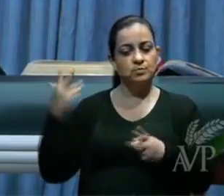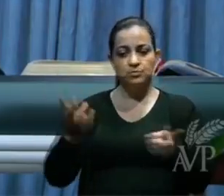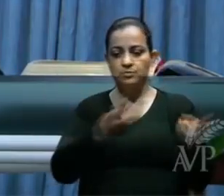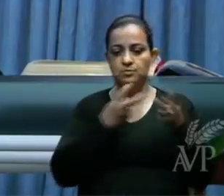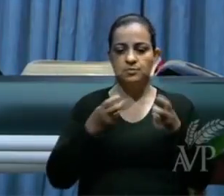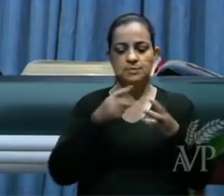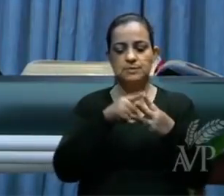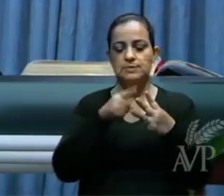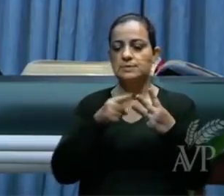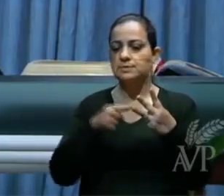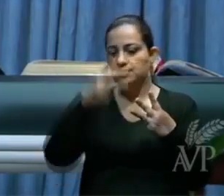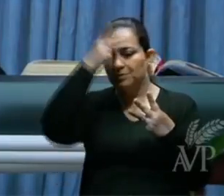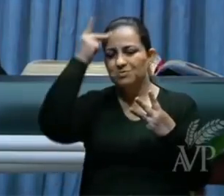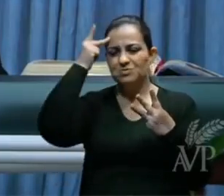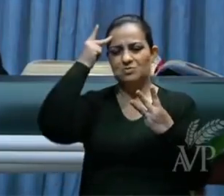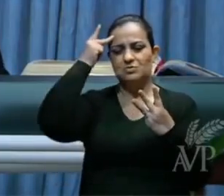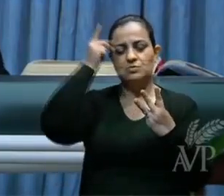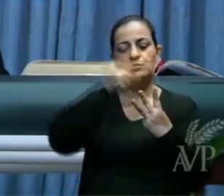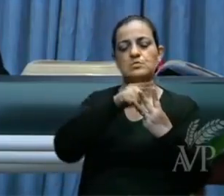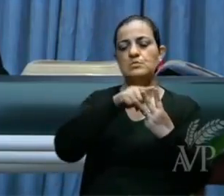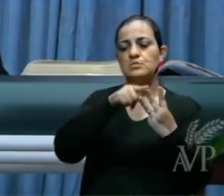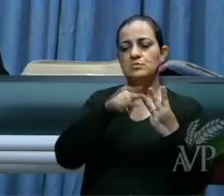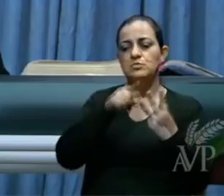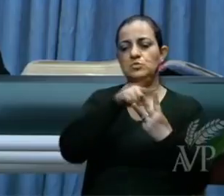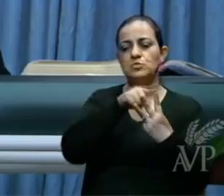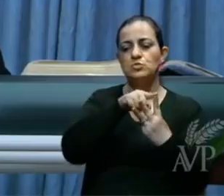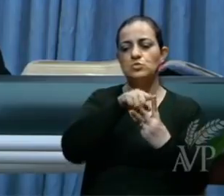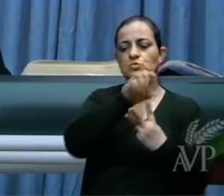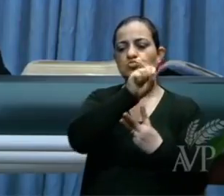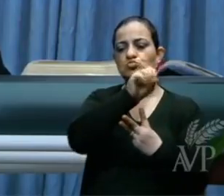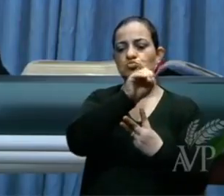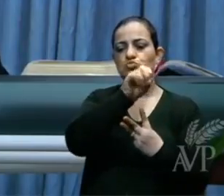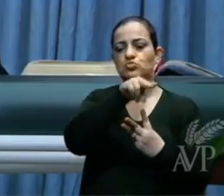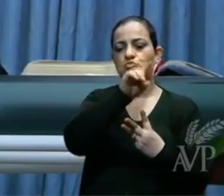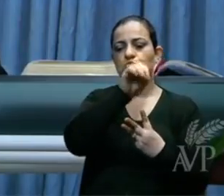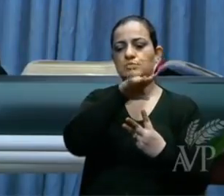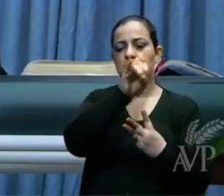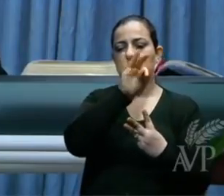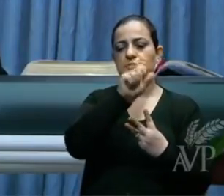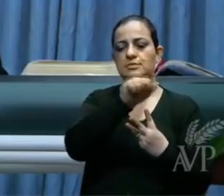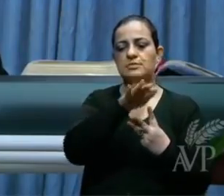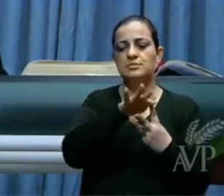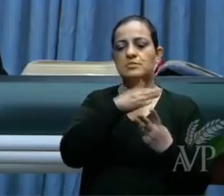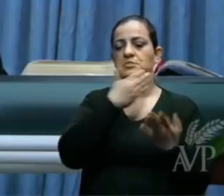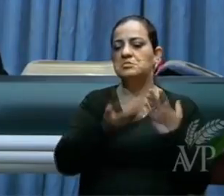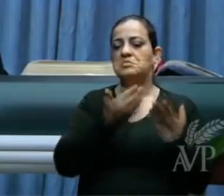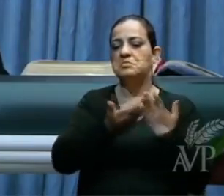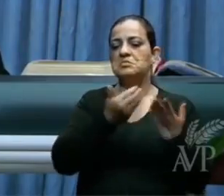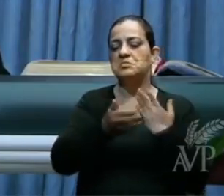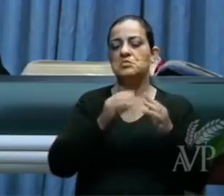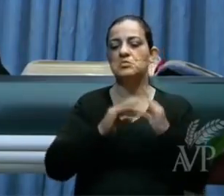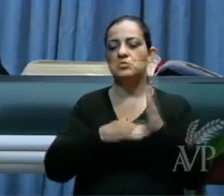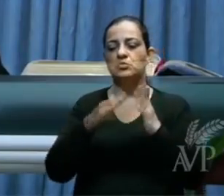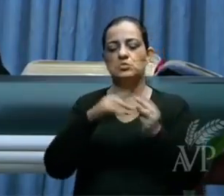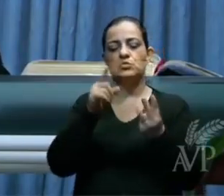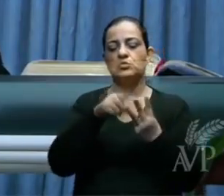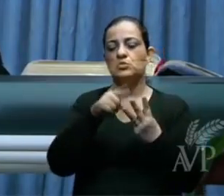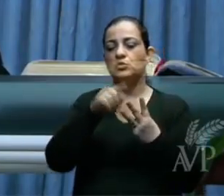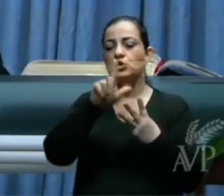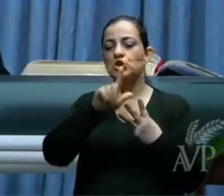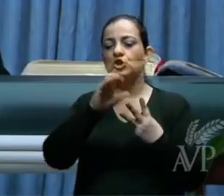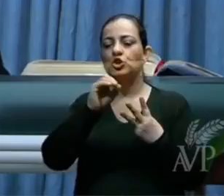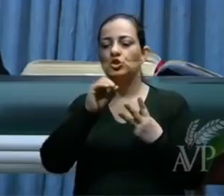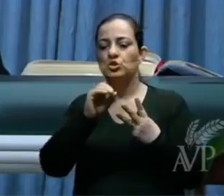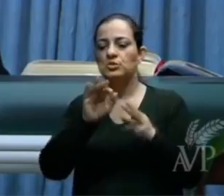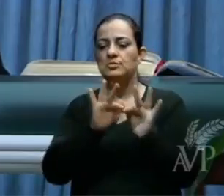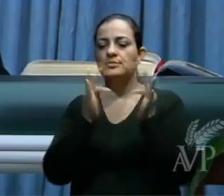três tipo de gente os sodomitas nenhum deles se salvou lol e sua